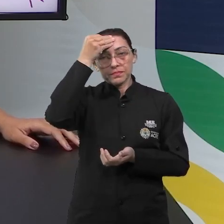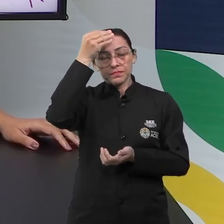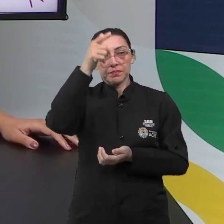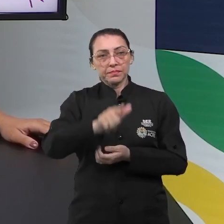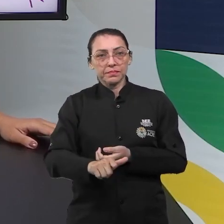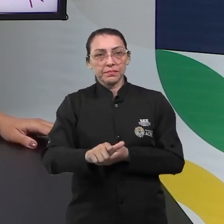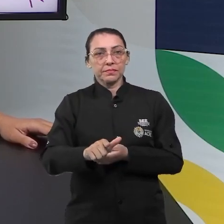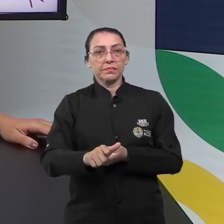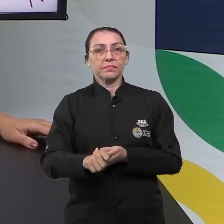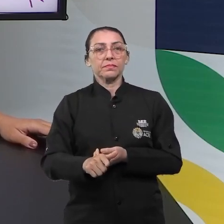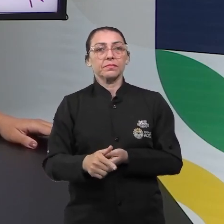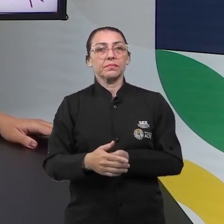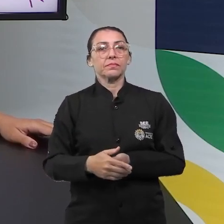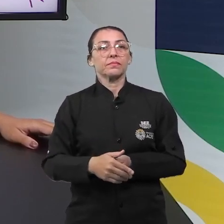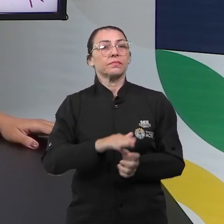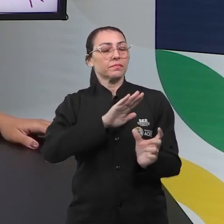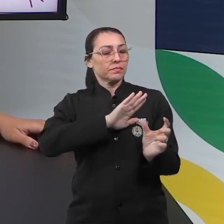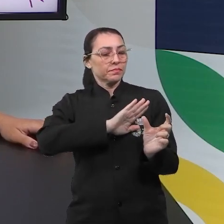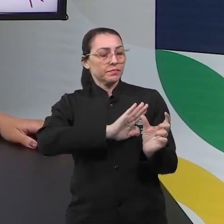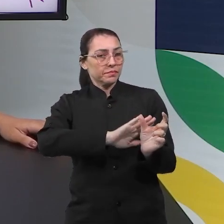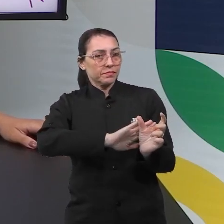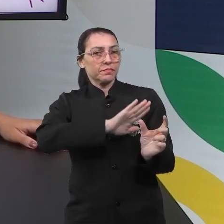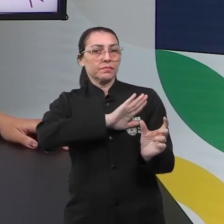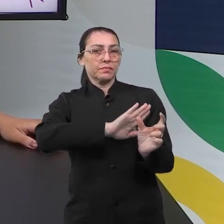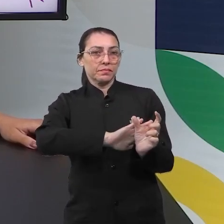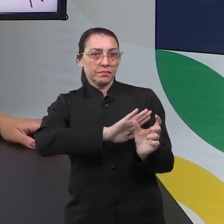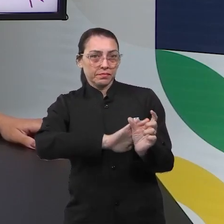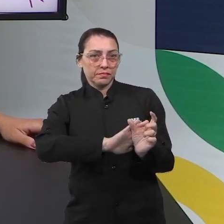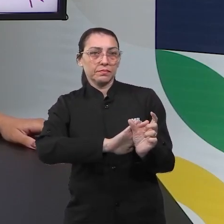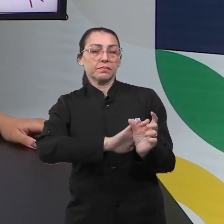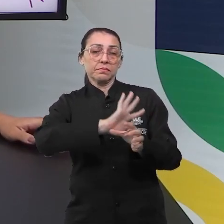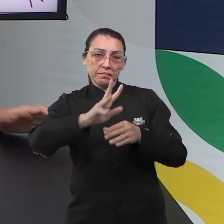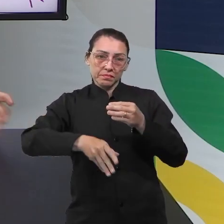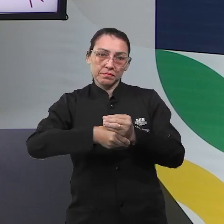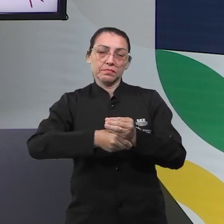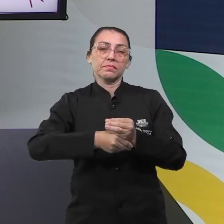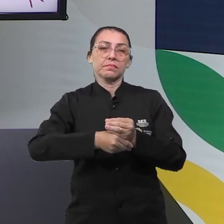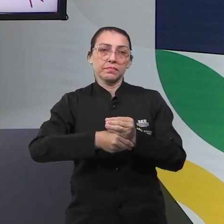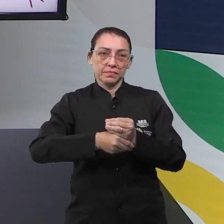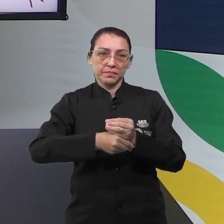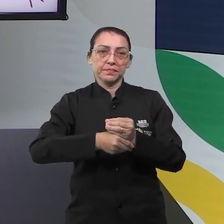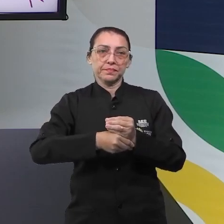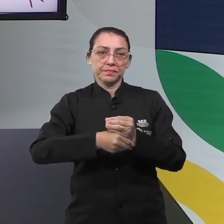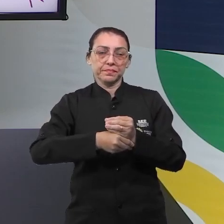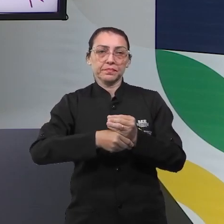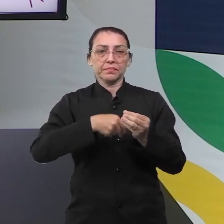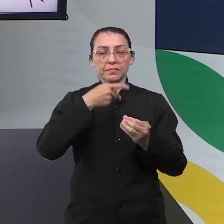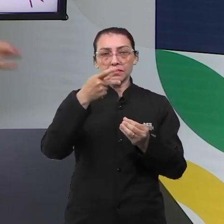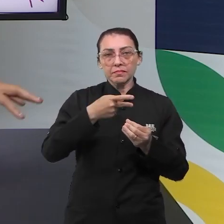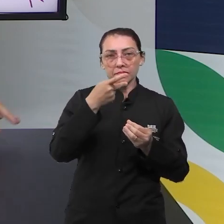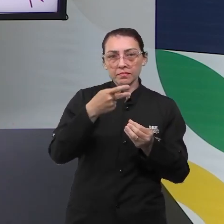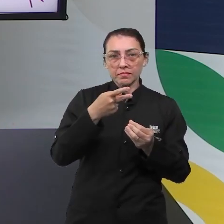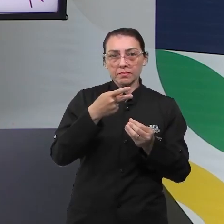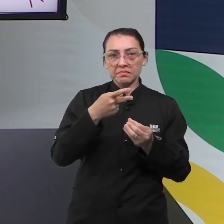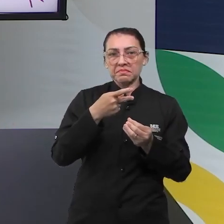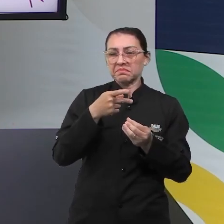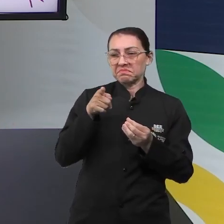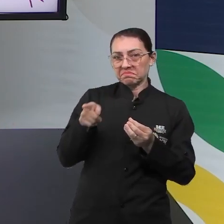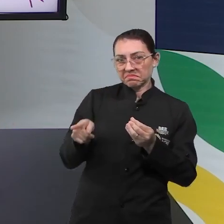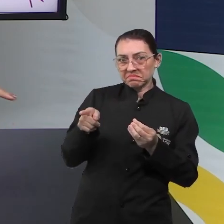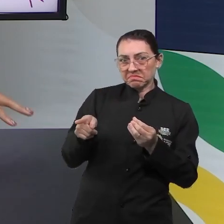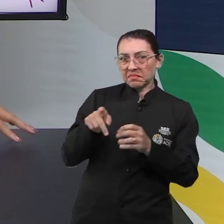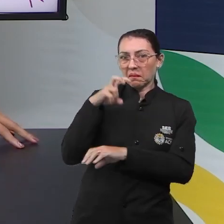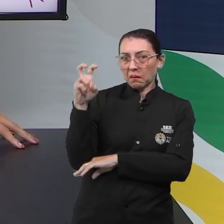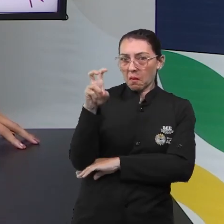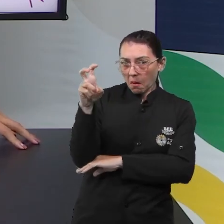novamente. Linguagem conotativa, linguagem sentido figurado. Então, quando eu me expressar que aquela pessoa é